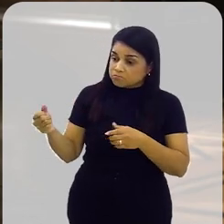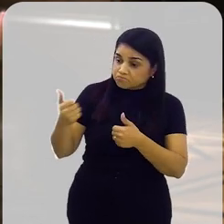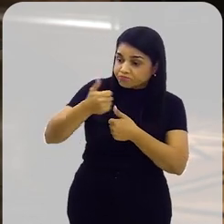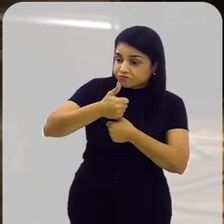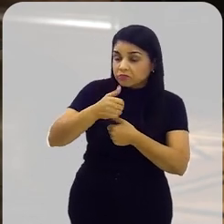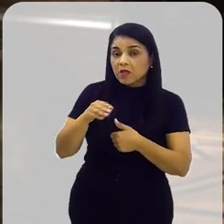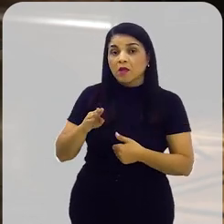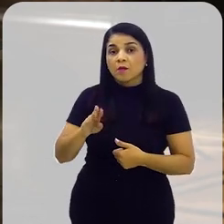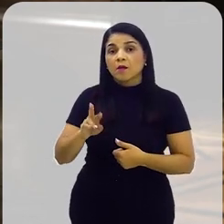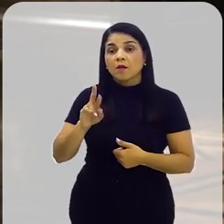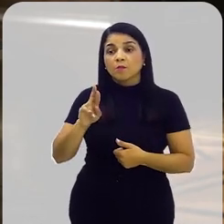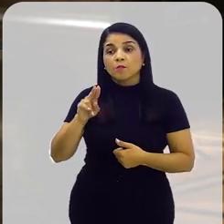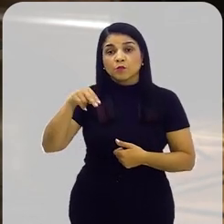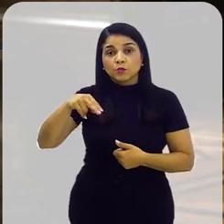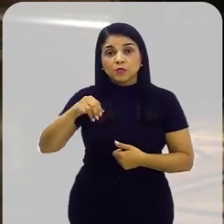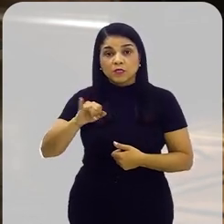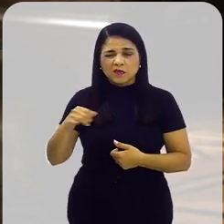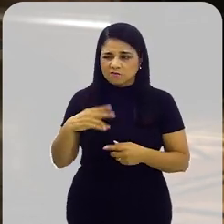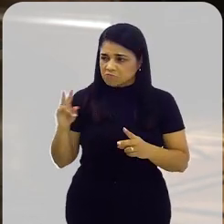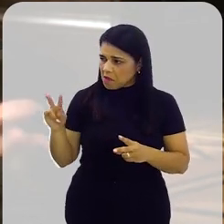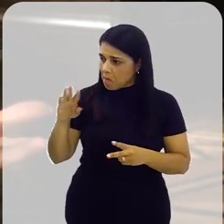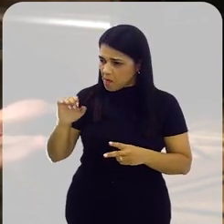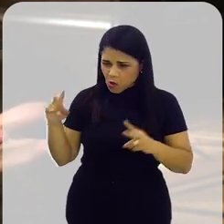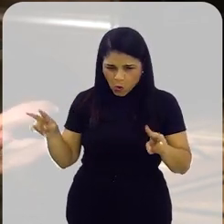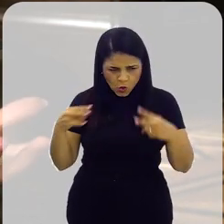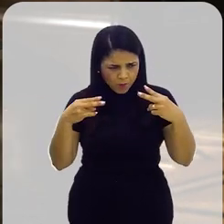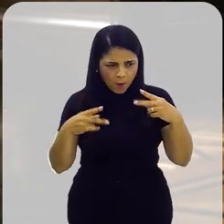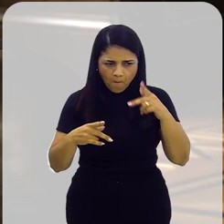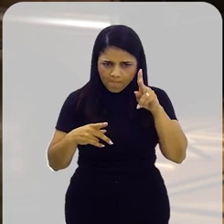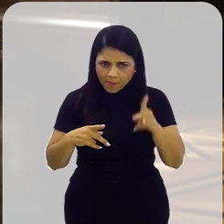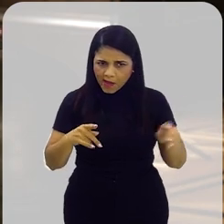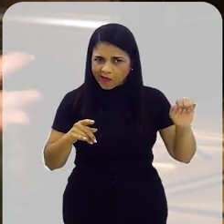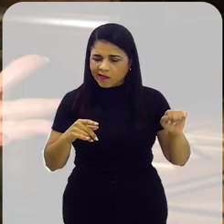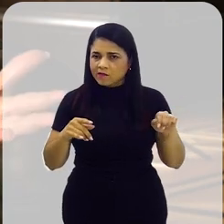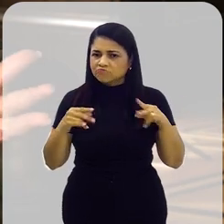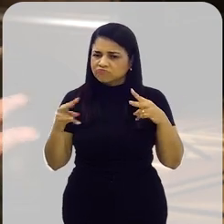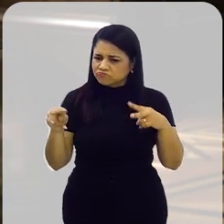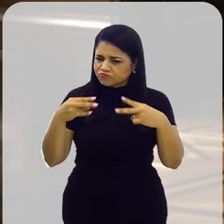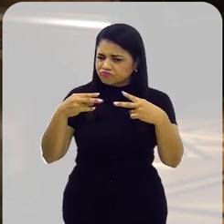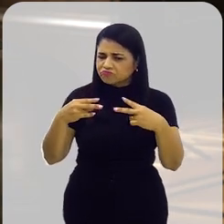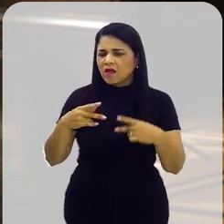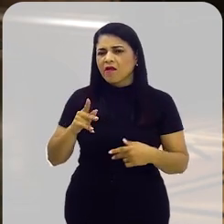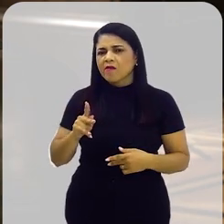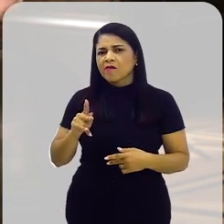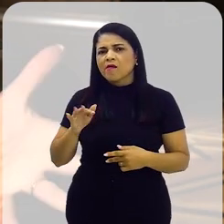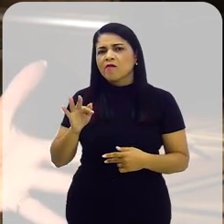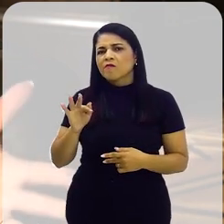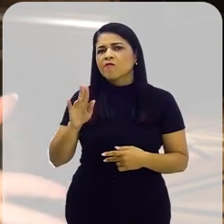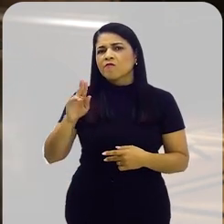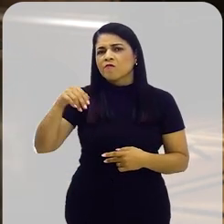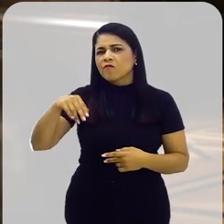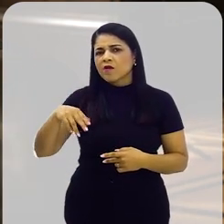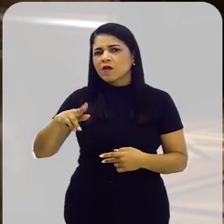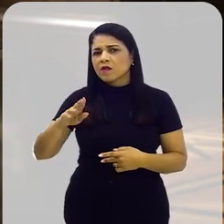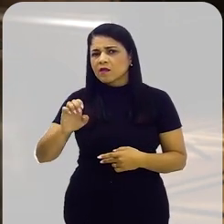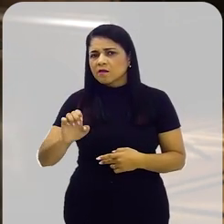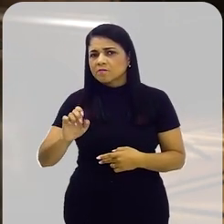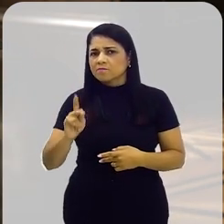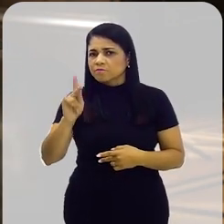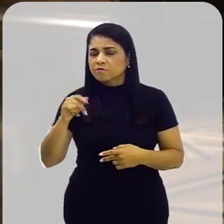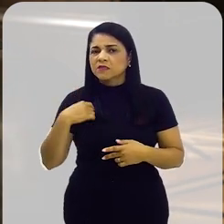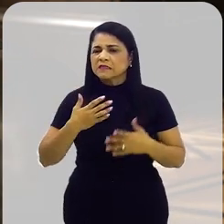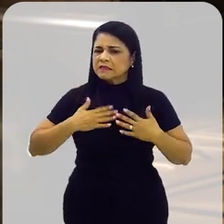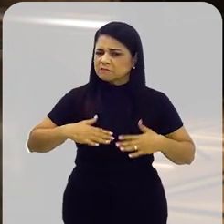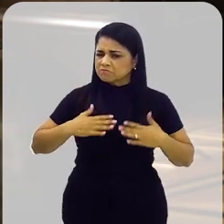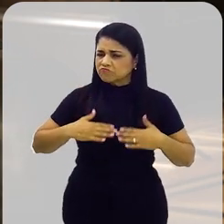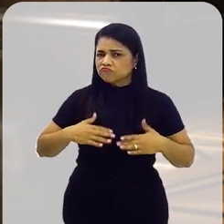tinha 12 anos. E aí ele falou: é um funk melody, é um funk tranquilo, a letra é uma letra tranquila, eu acho que a gente pode